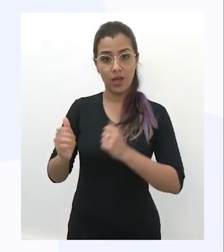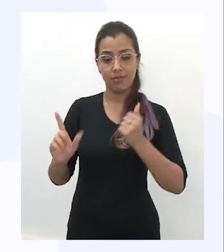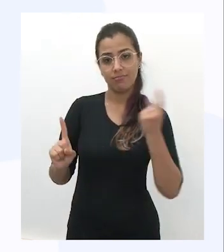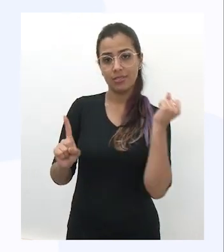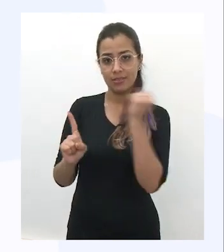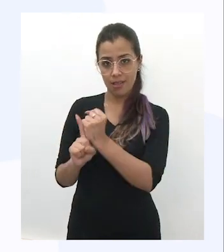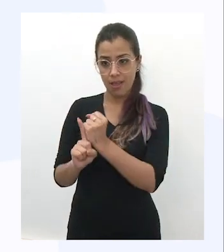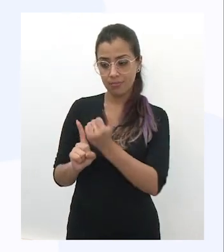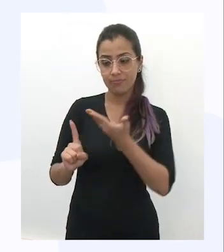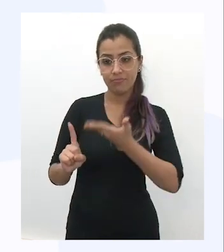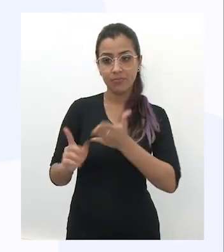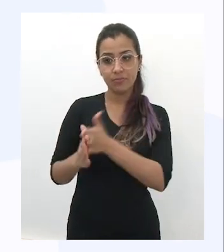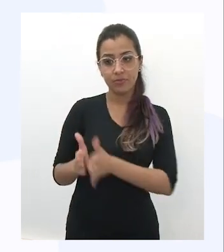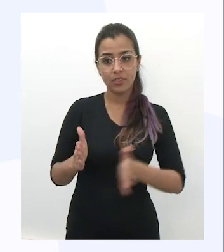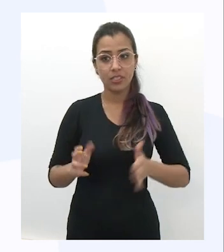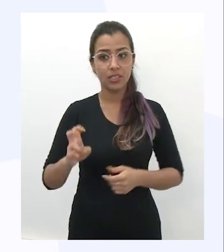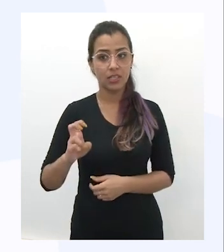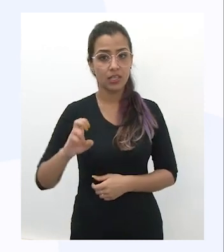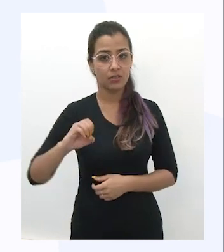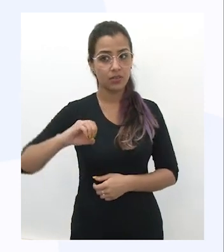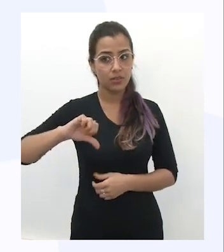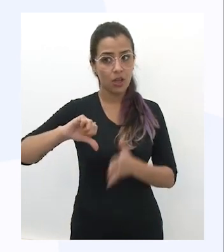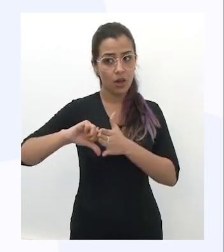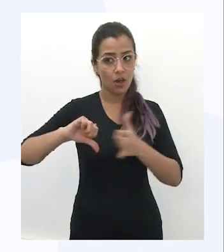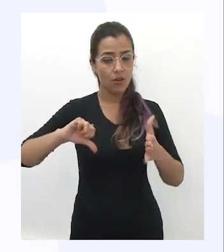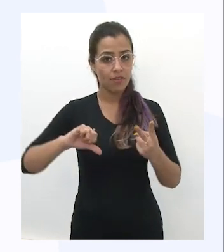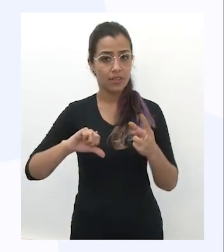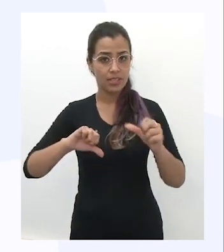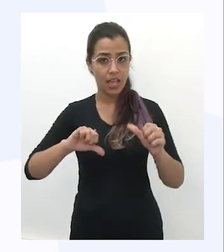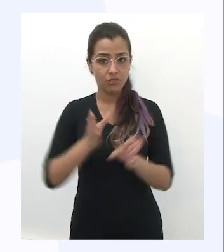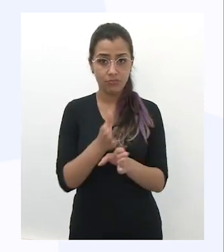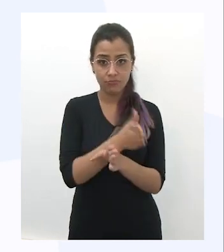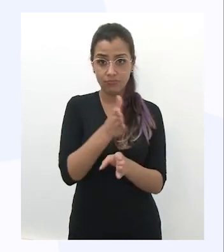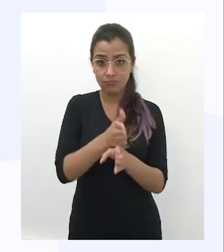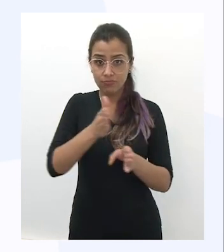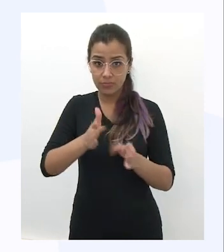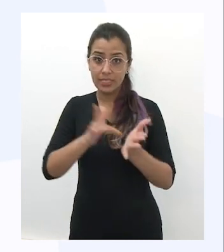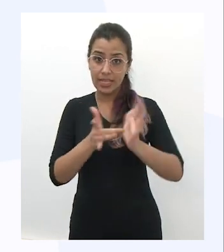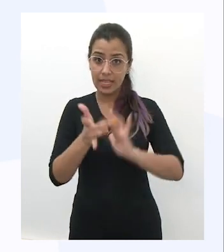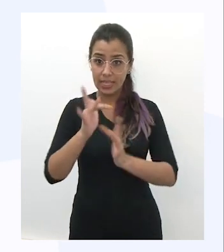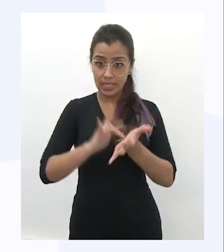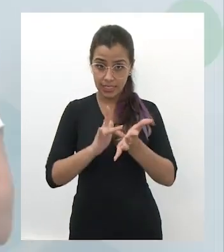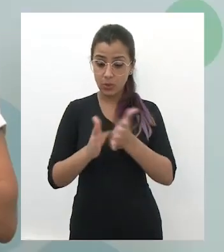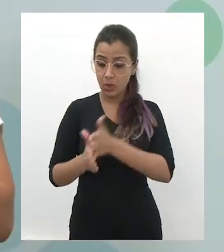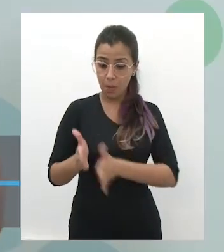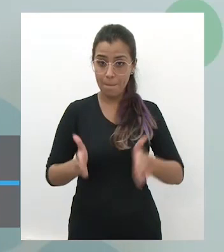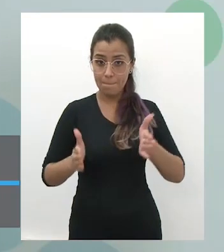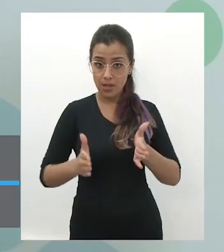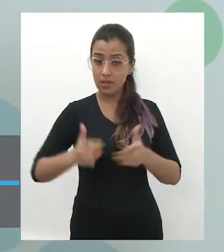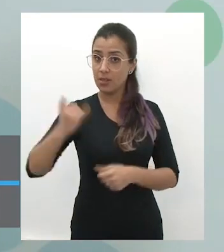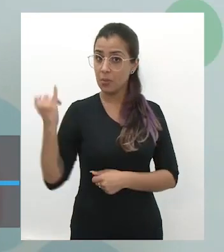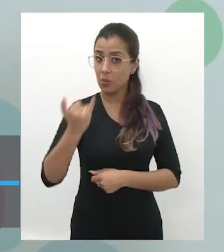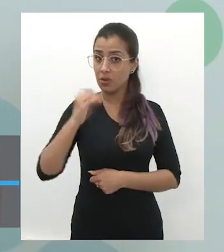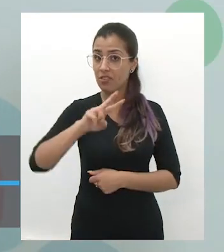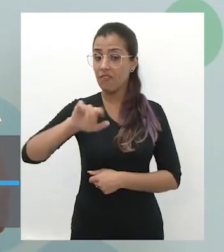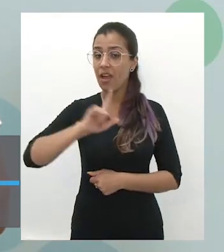ela vai de 509 a.C. a 27 a.C. e é um período muito importante que nós vamos frisar numa